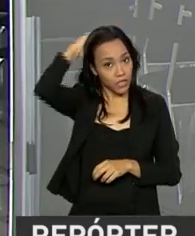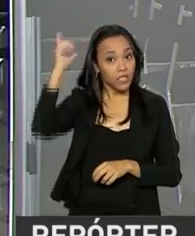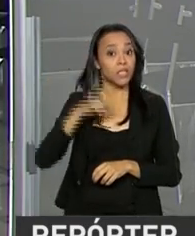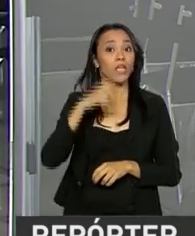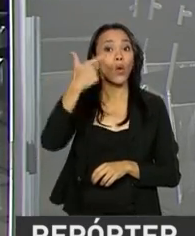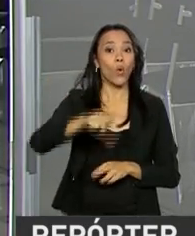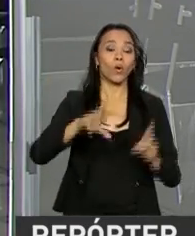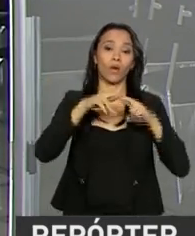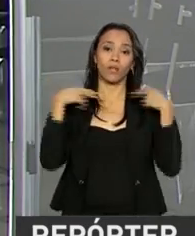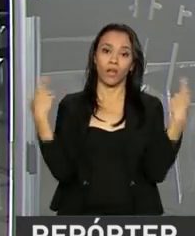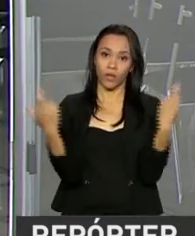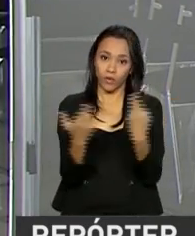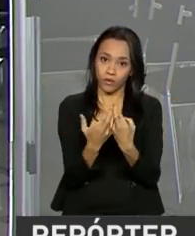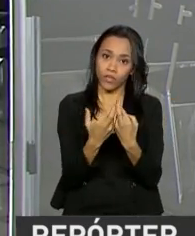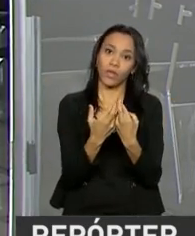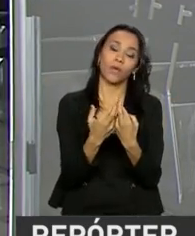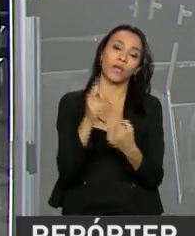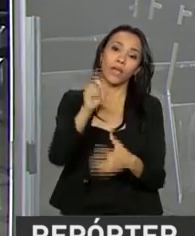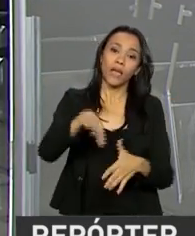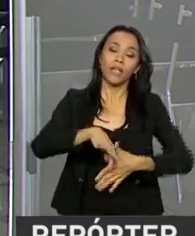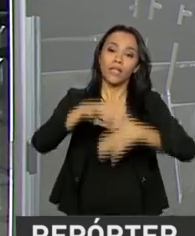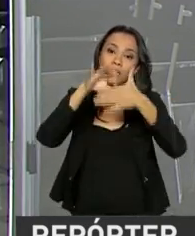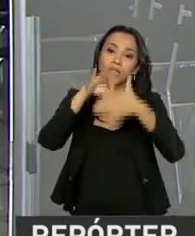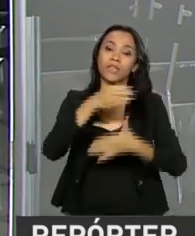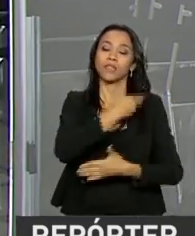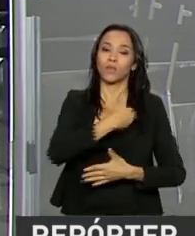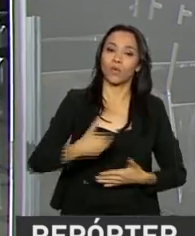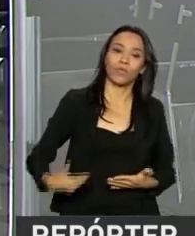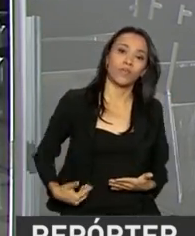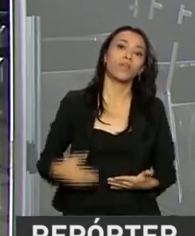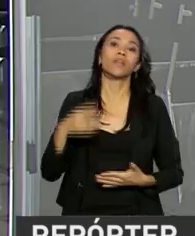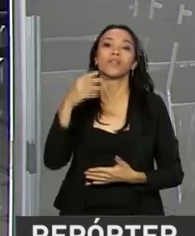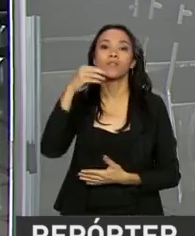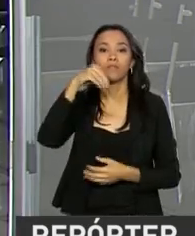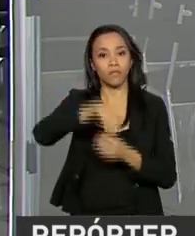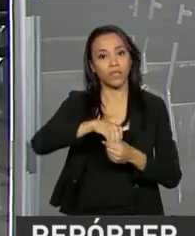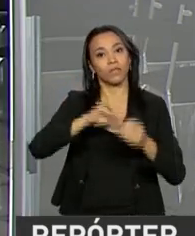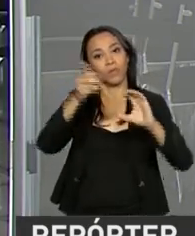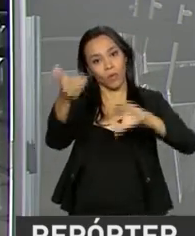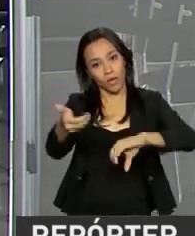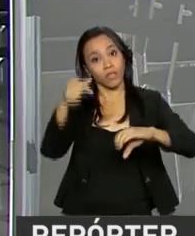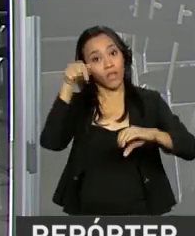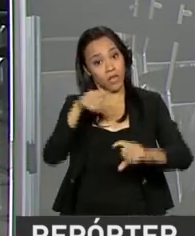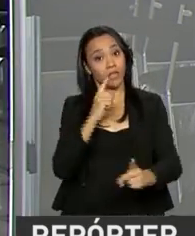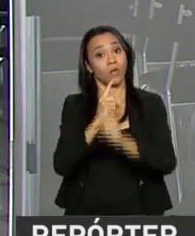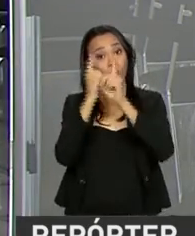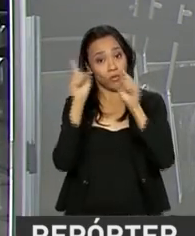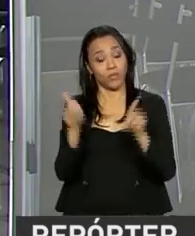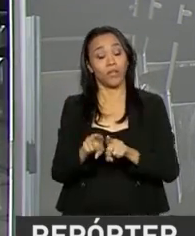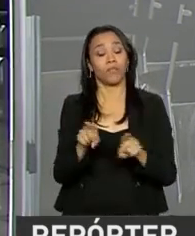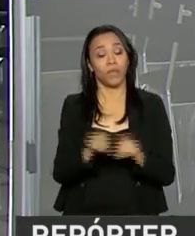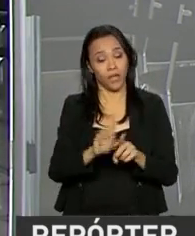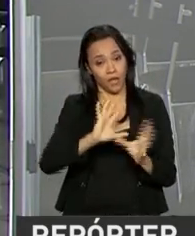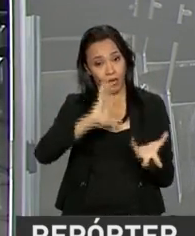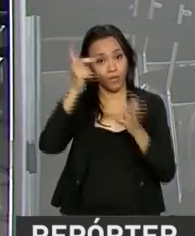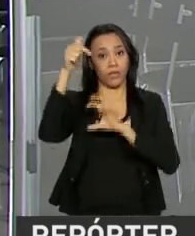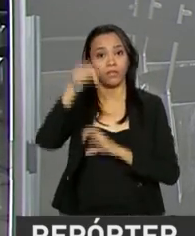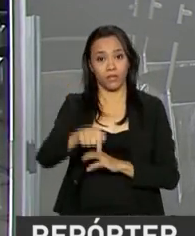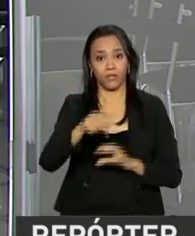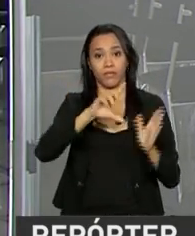com rose de freitas líder do governo no congresso nacional este encontro também ocorre aqui no palácio do